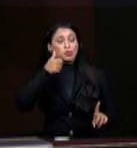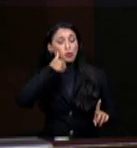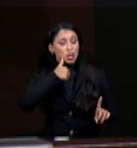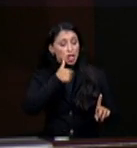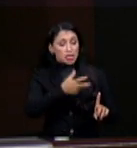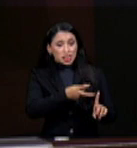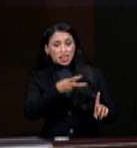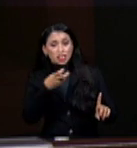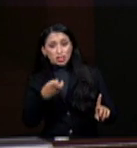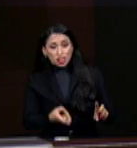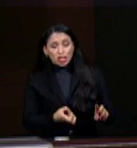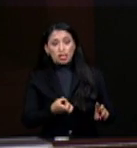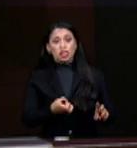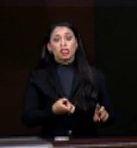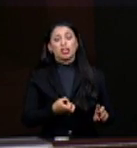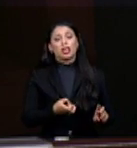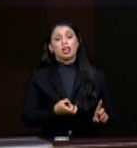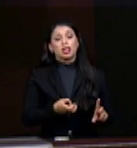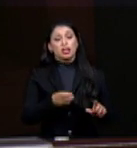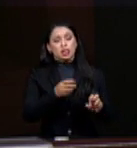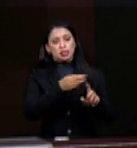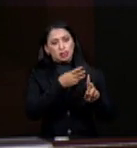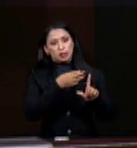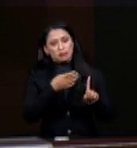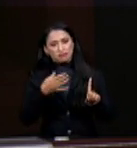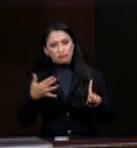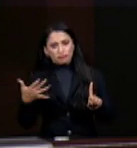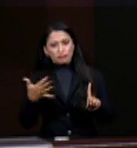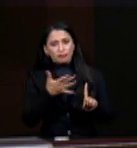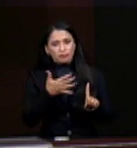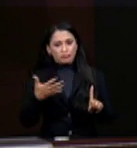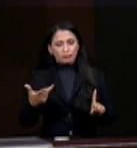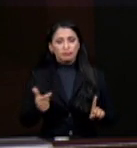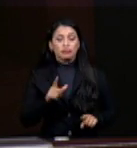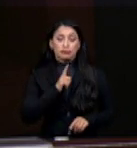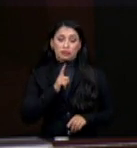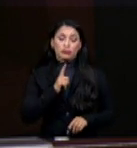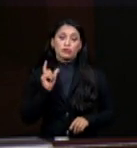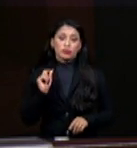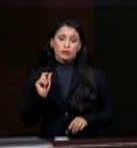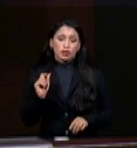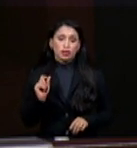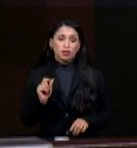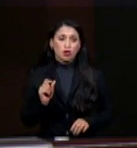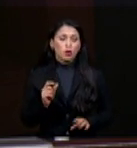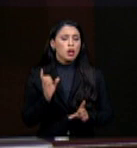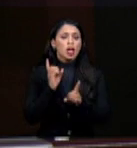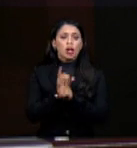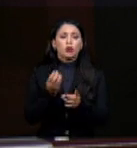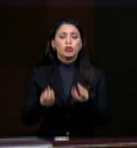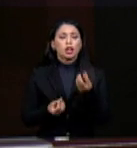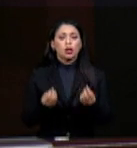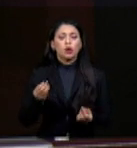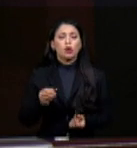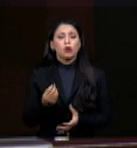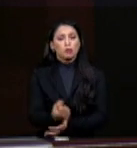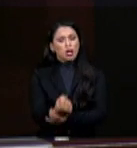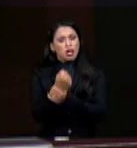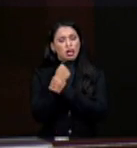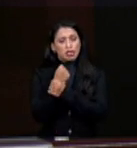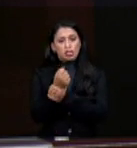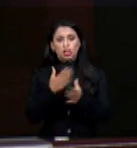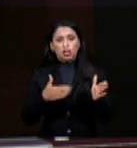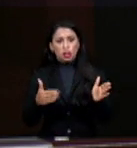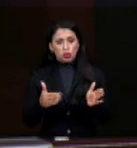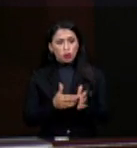e das mulheres transexuais nas nossas sociedades. Isto significa encontrar maneiras de garantir que todas sejam ouvidas